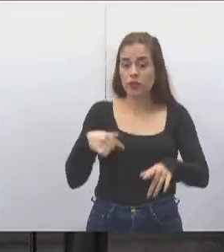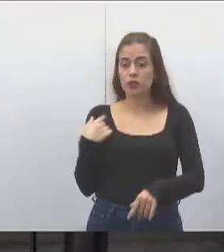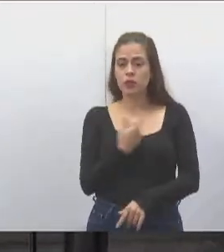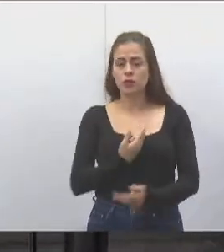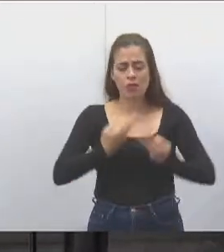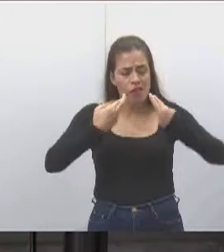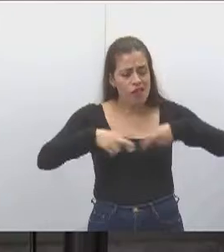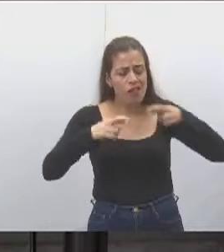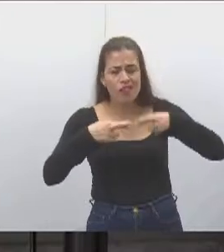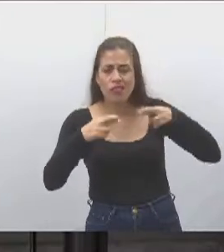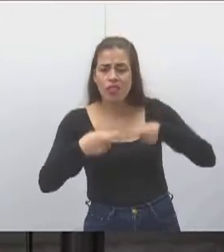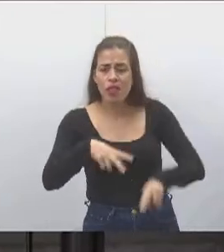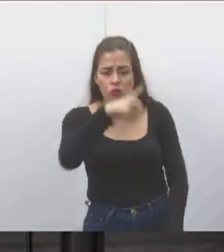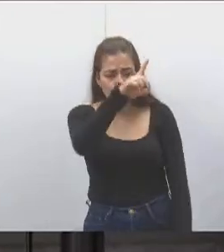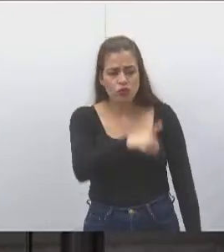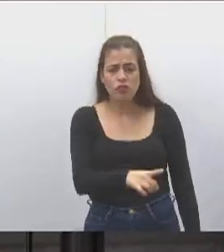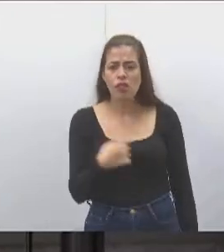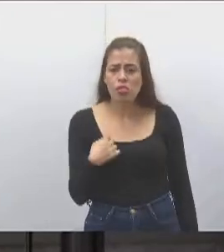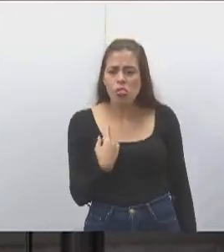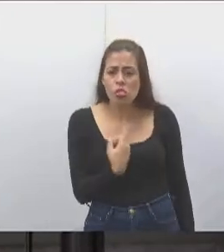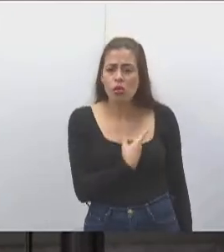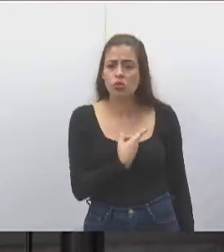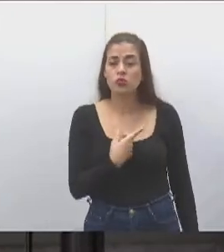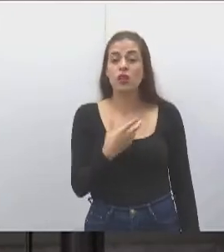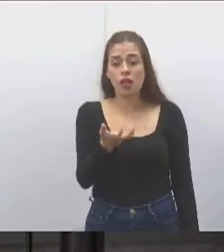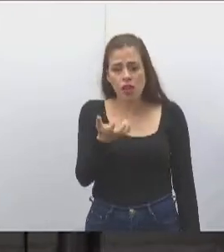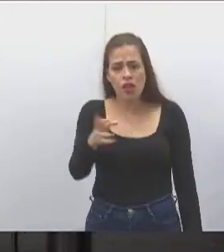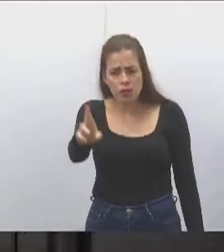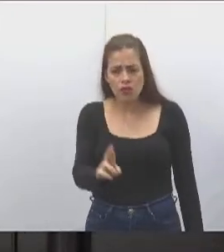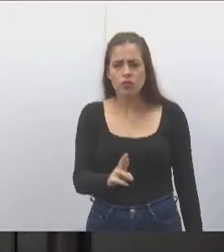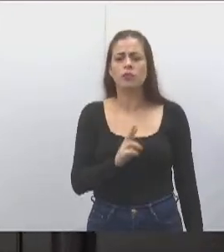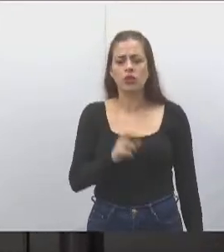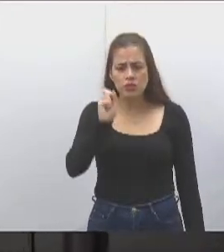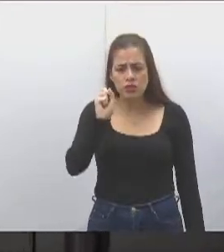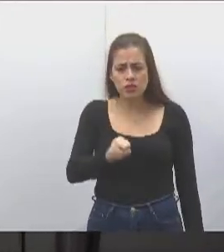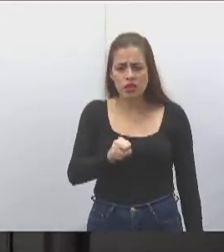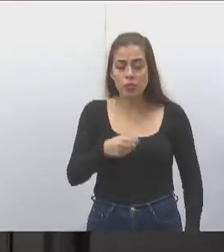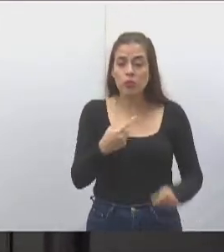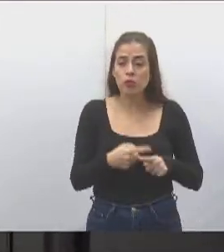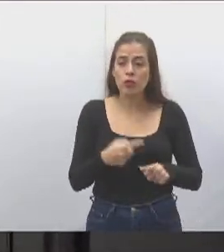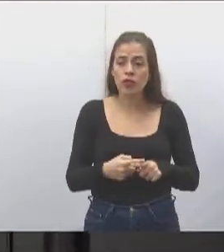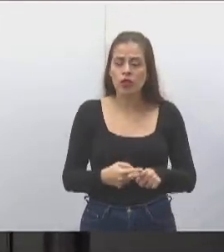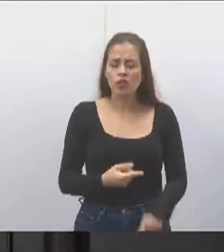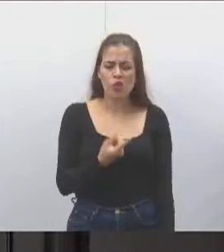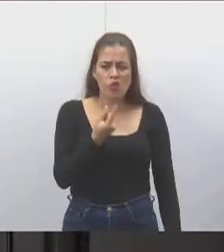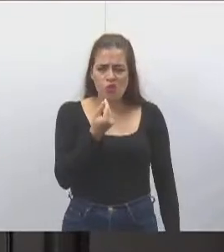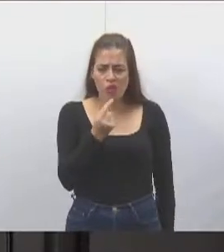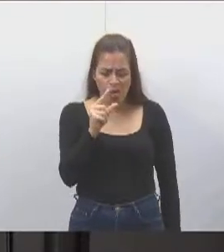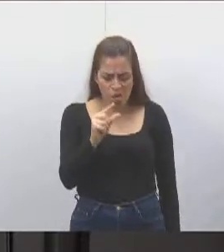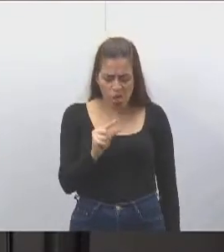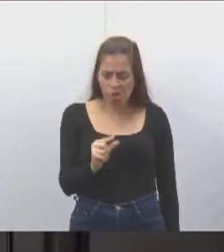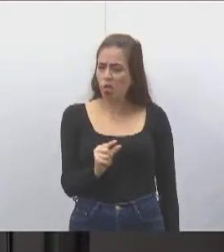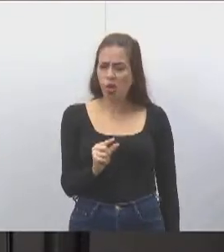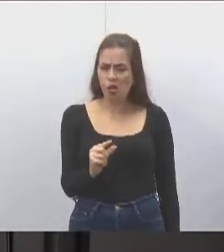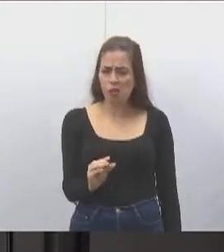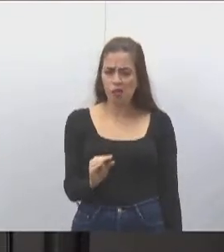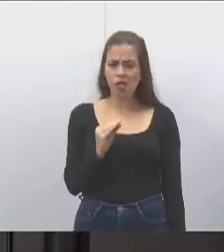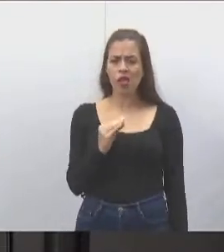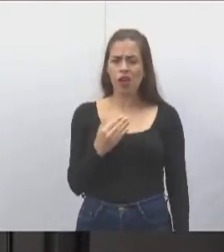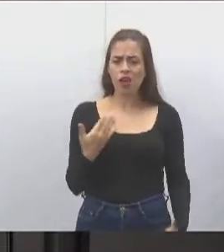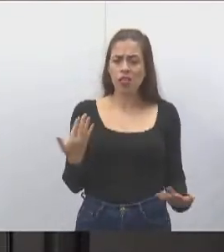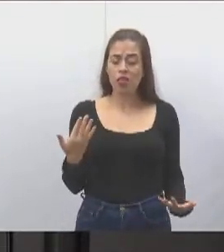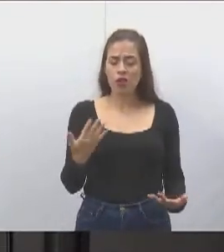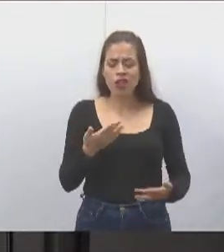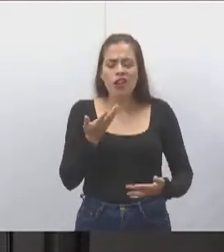nossos direitos. A gente quer resposta, sim, porque foi liberada uma verba mísera para a gente. Então, a gente gostaria de